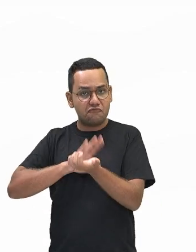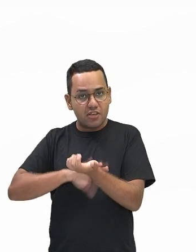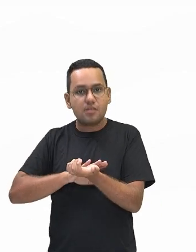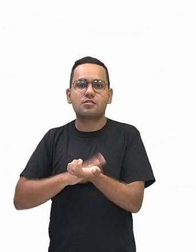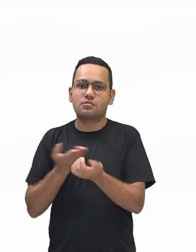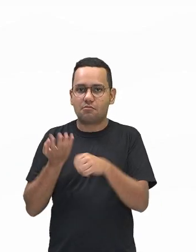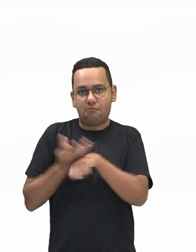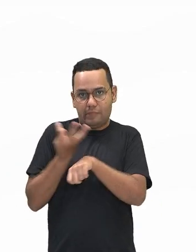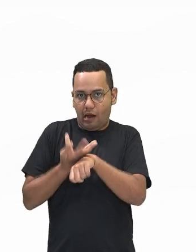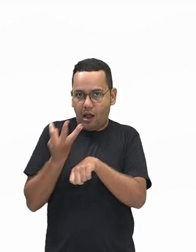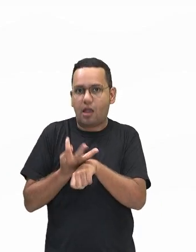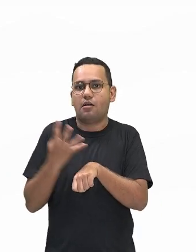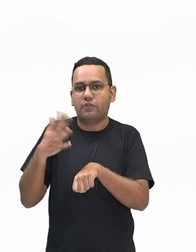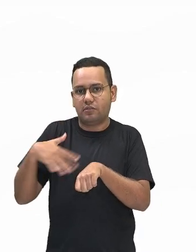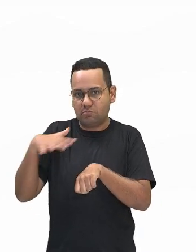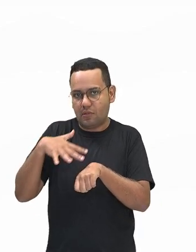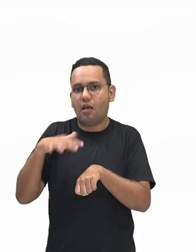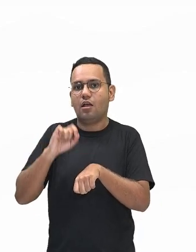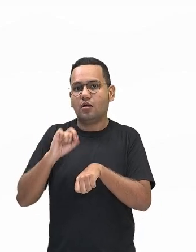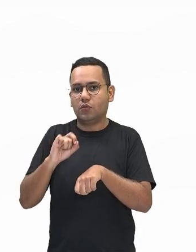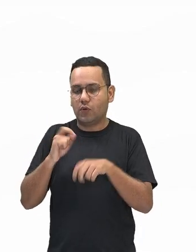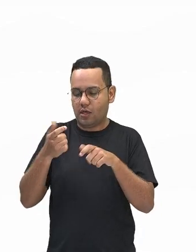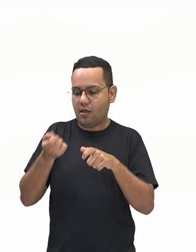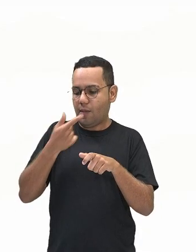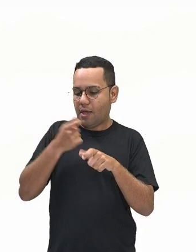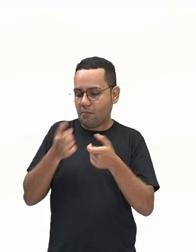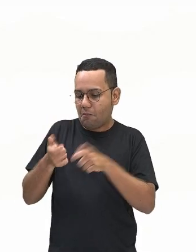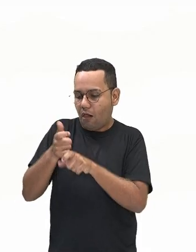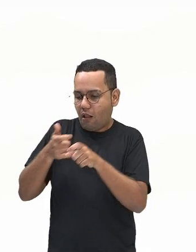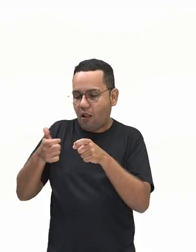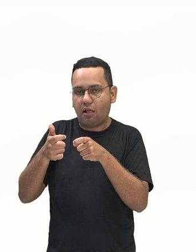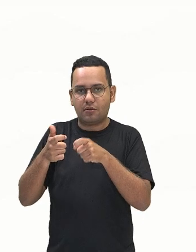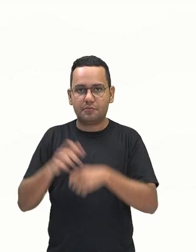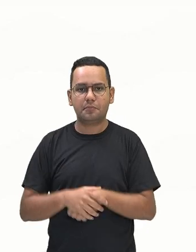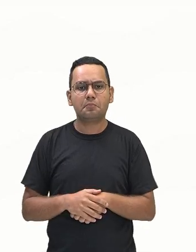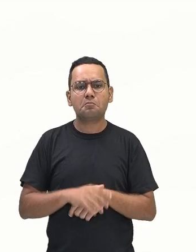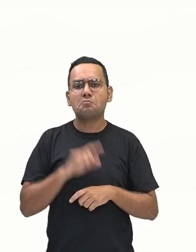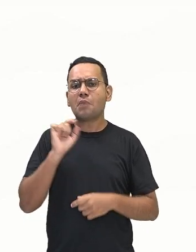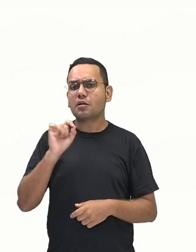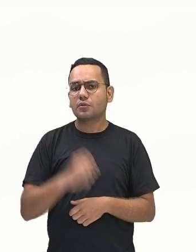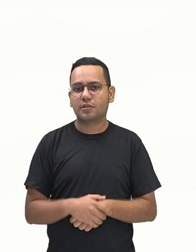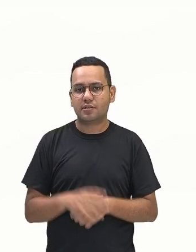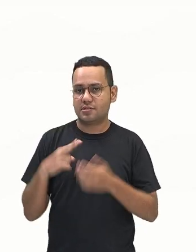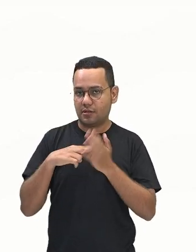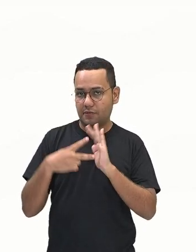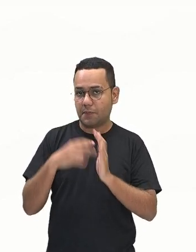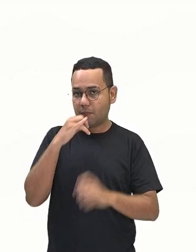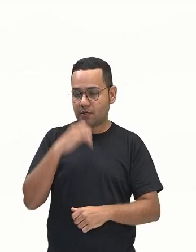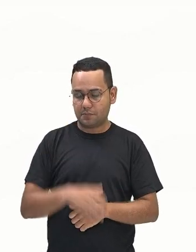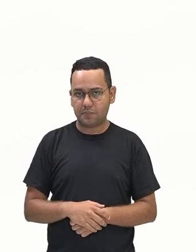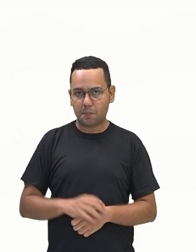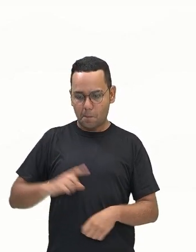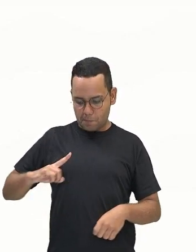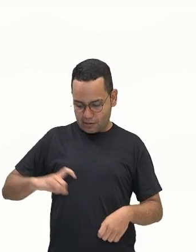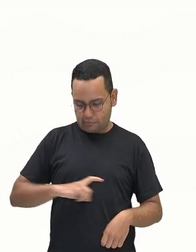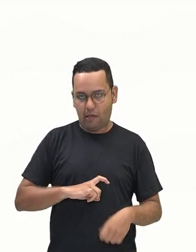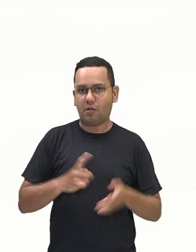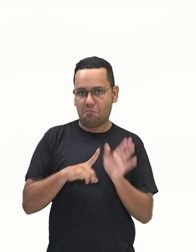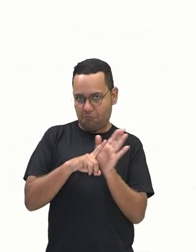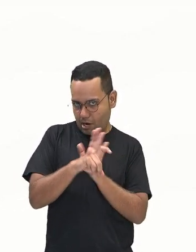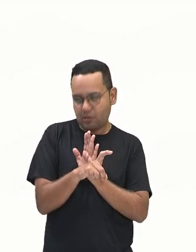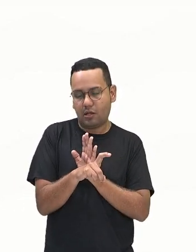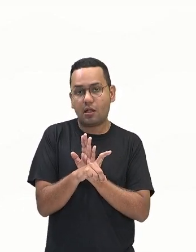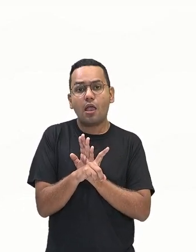acontece quando as bactérias conseguem sobreviver. Olha só, já estamos falando aqui